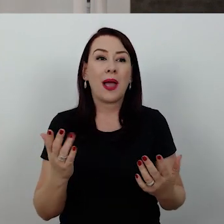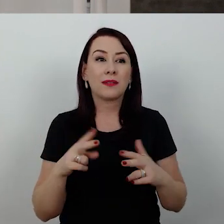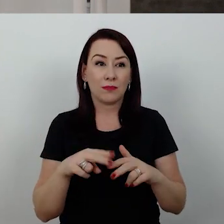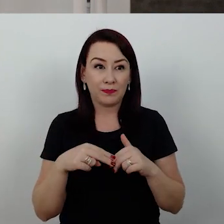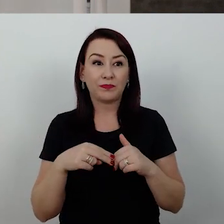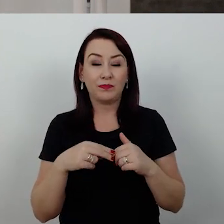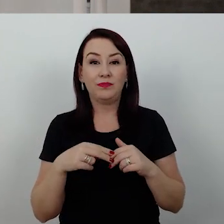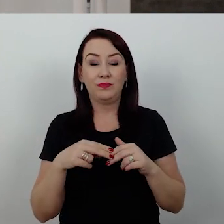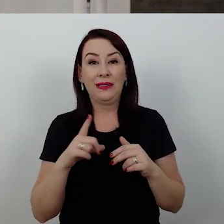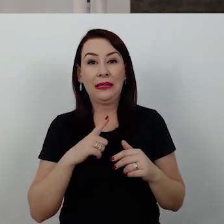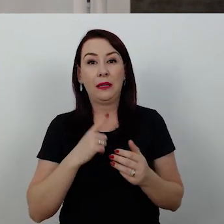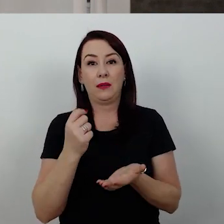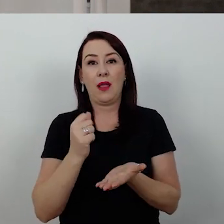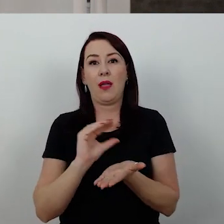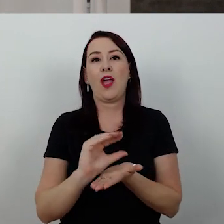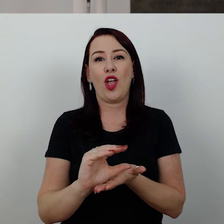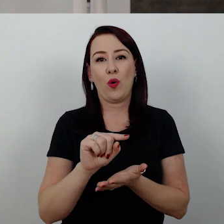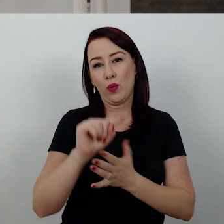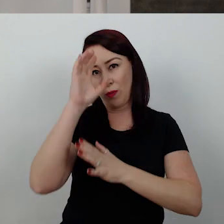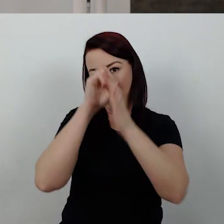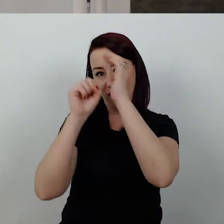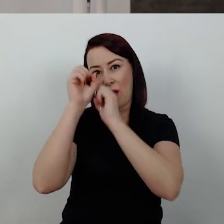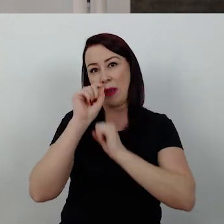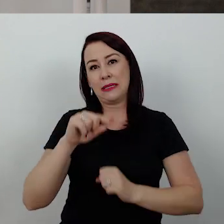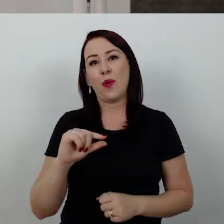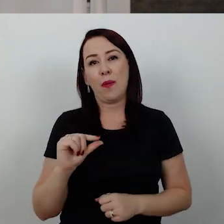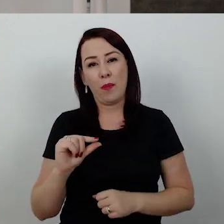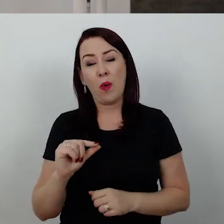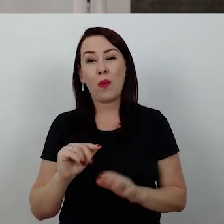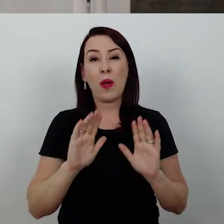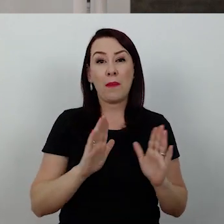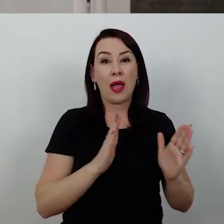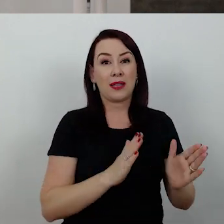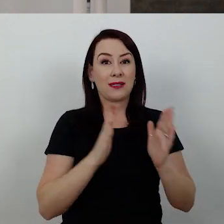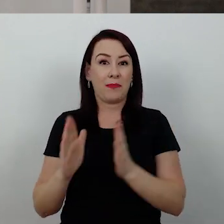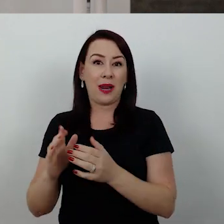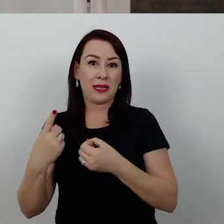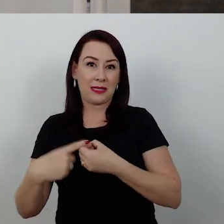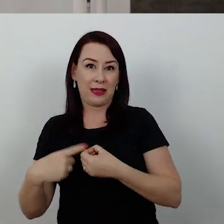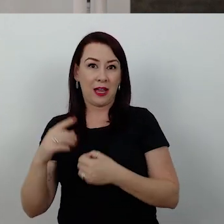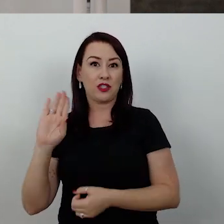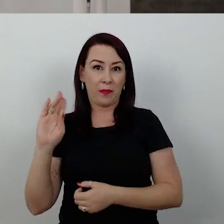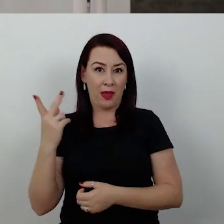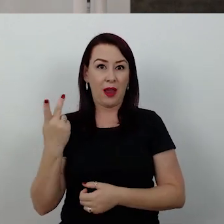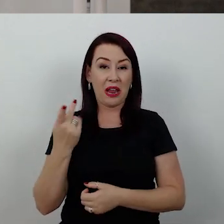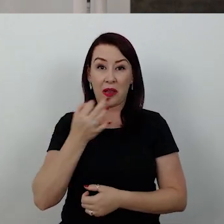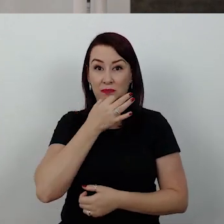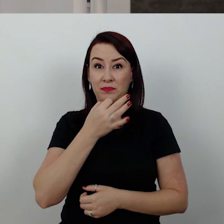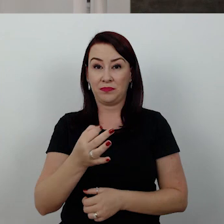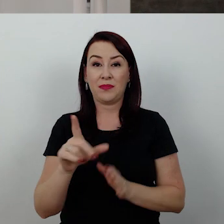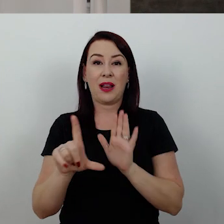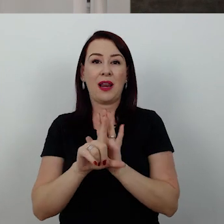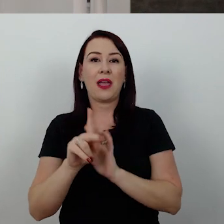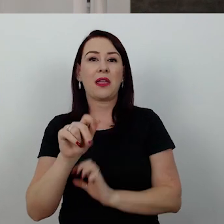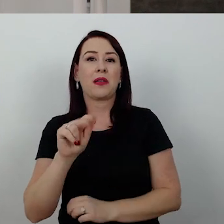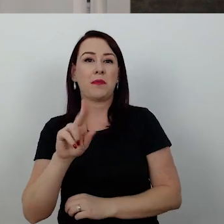pela questão mesmo de ter mais recurso. Mas aí eu acho que, por exemplo, para a BH, eu acho que a Lei Paulo Gustavo